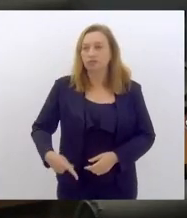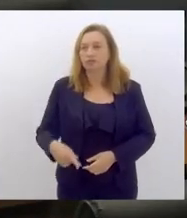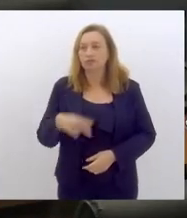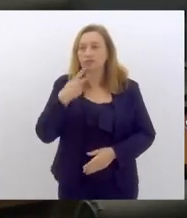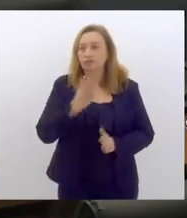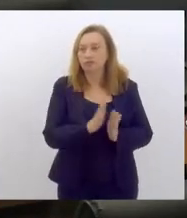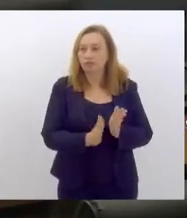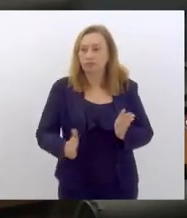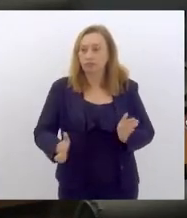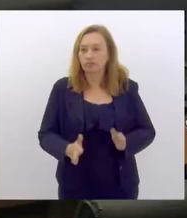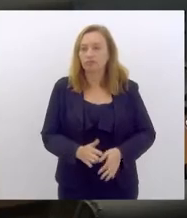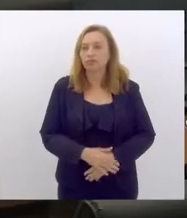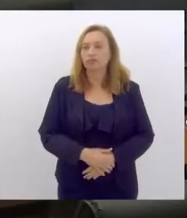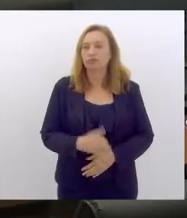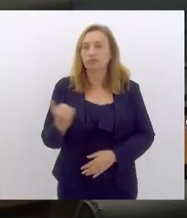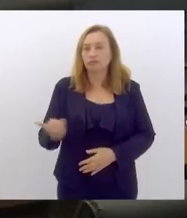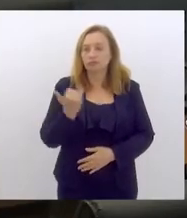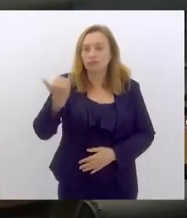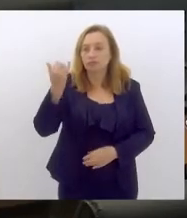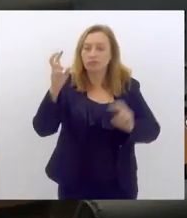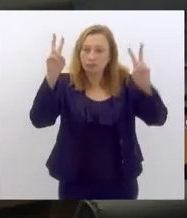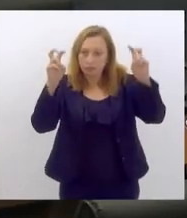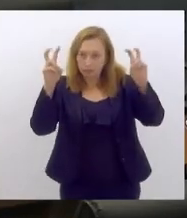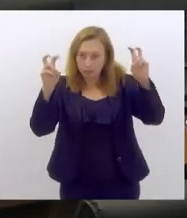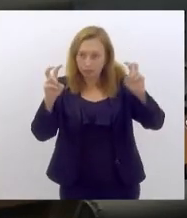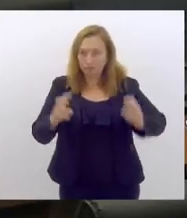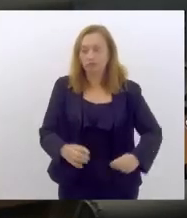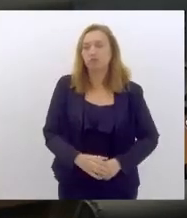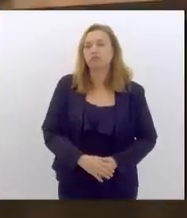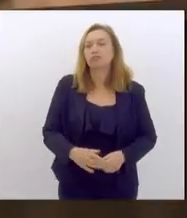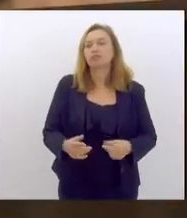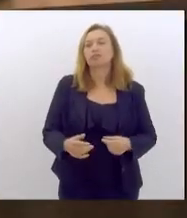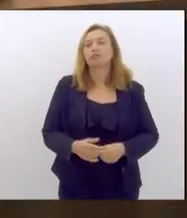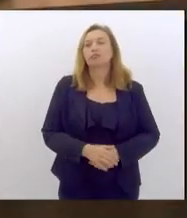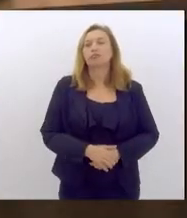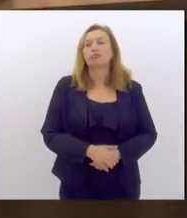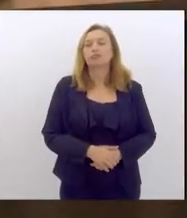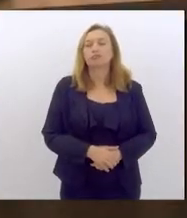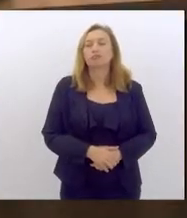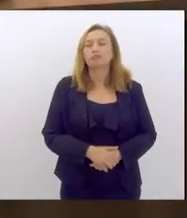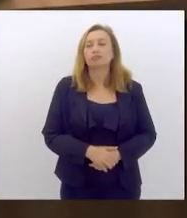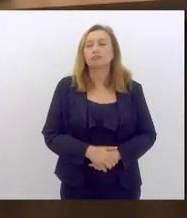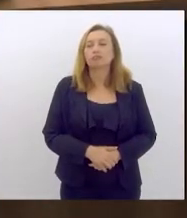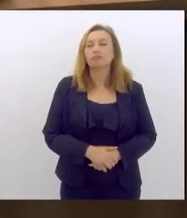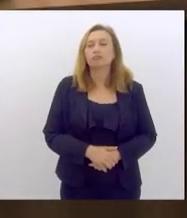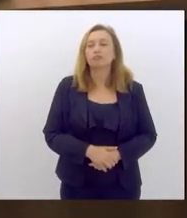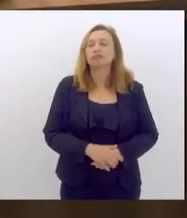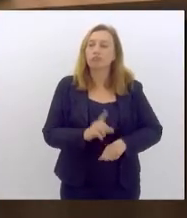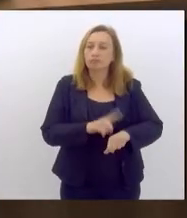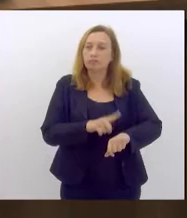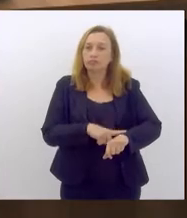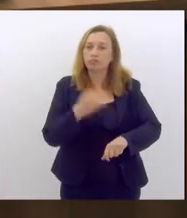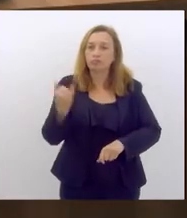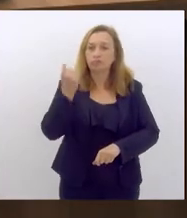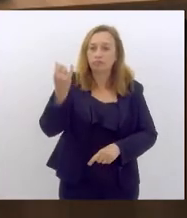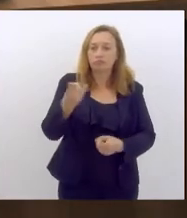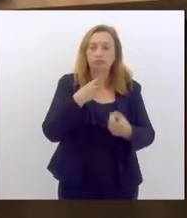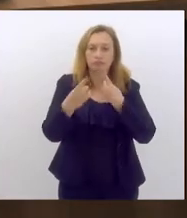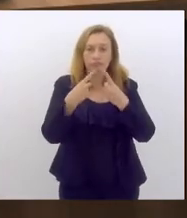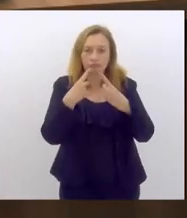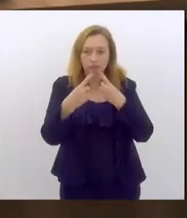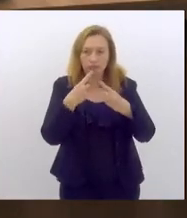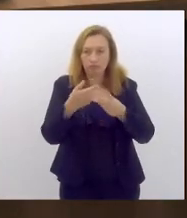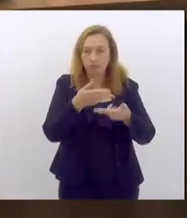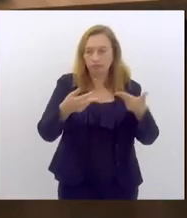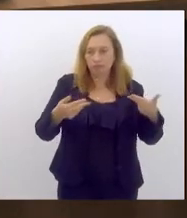de ordem. Pela importância dessa matéria, pela complexidade do tema, a gente teve agora um momento importante de discussão com contribuição de